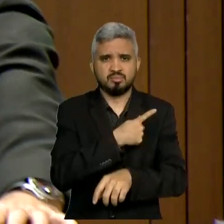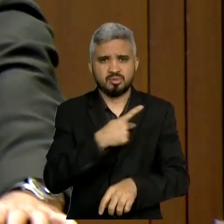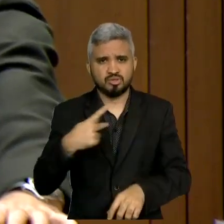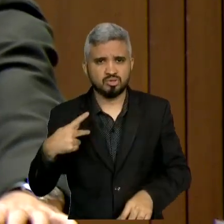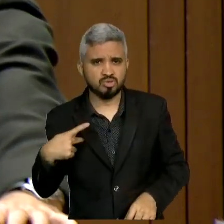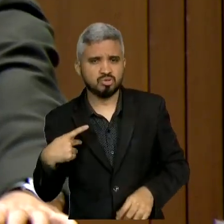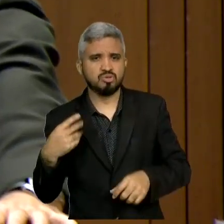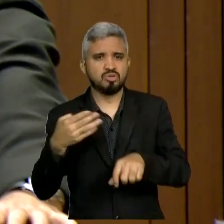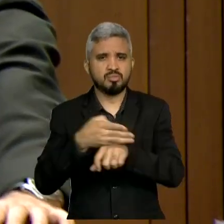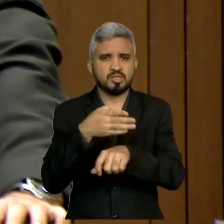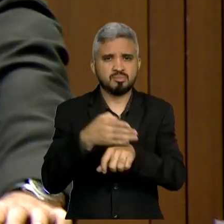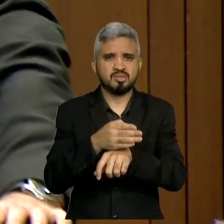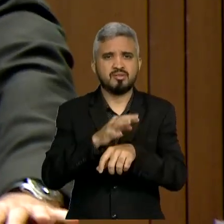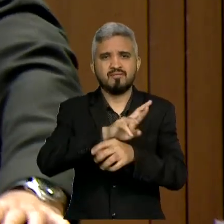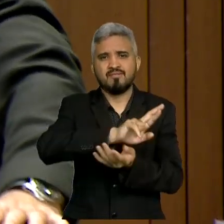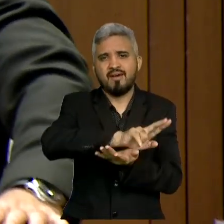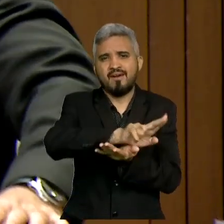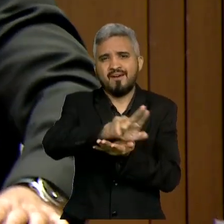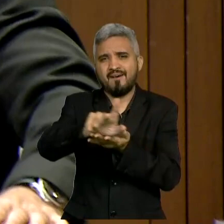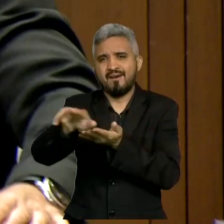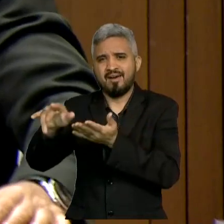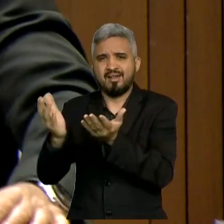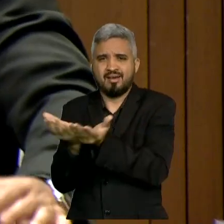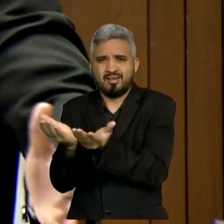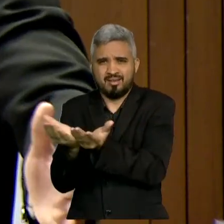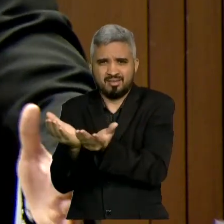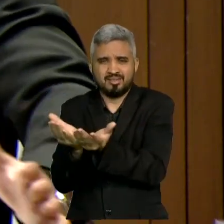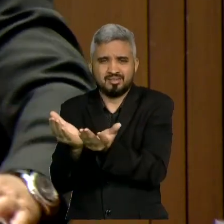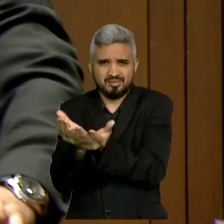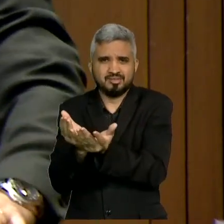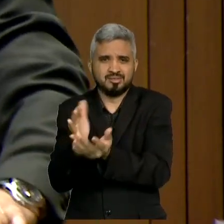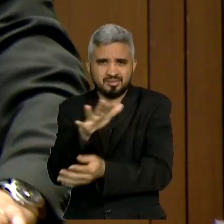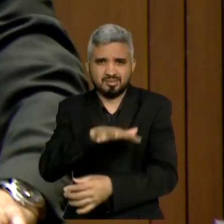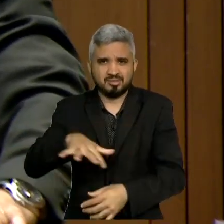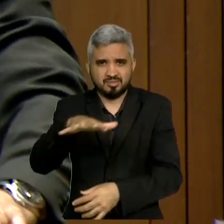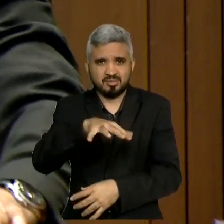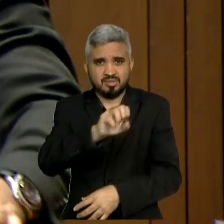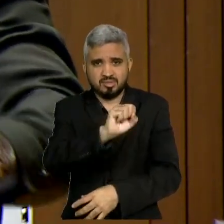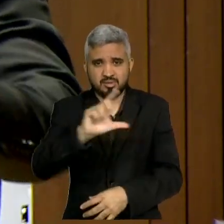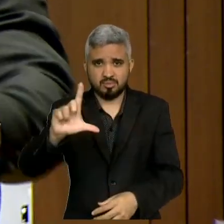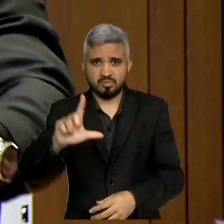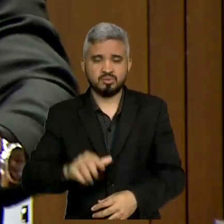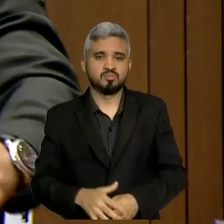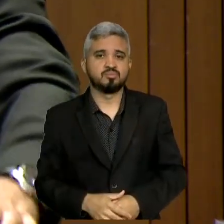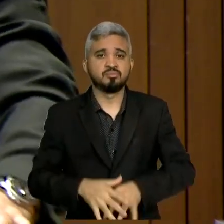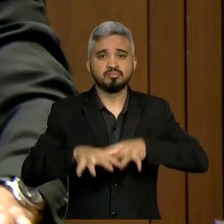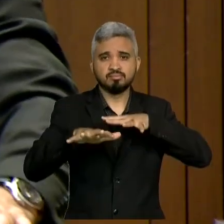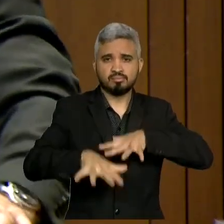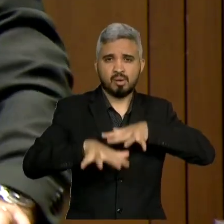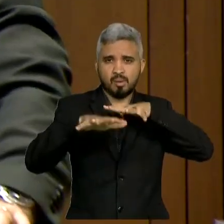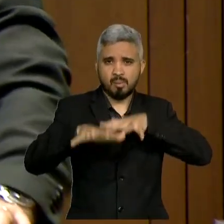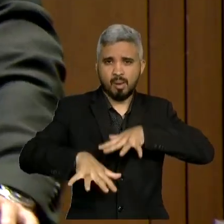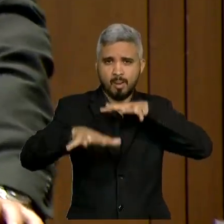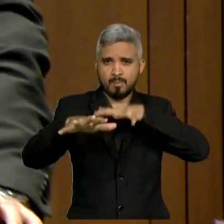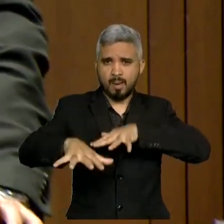denominações evangélicas da nossa região metropolitana. A Marcha para Jesus é um evento